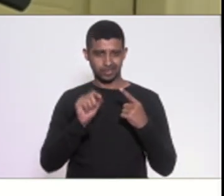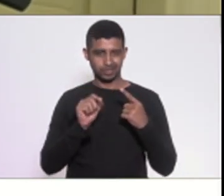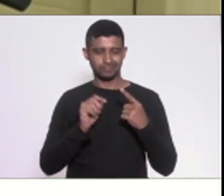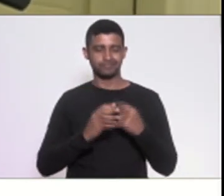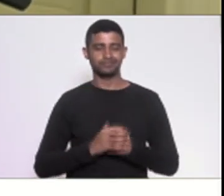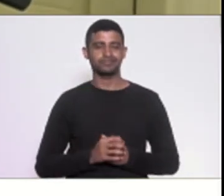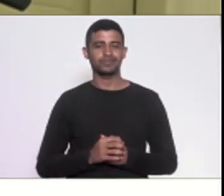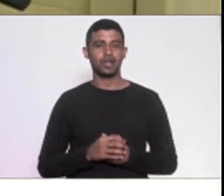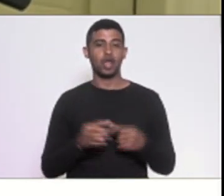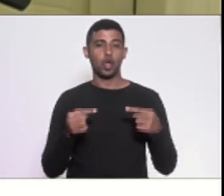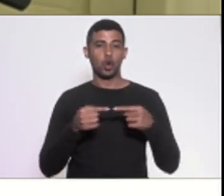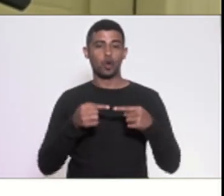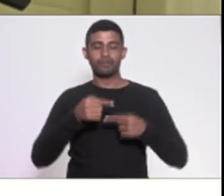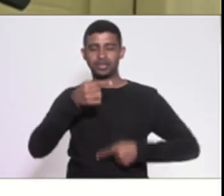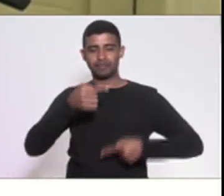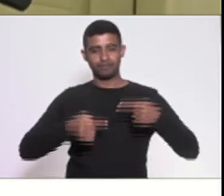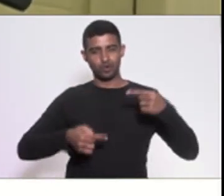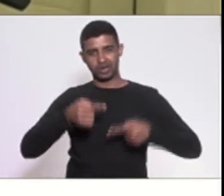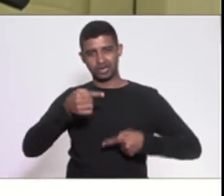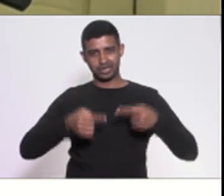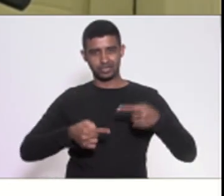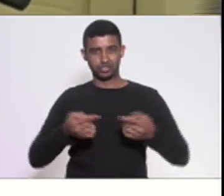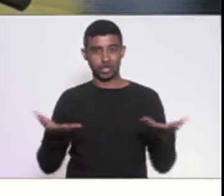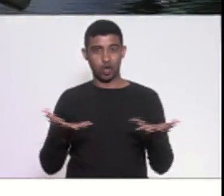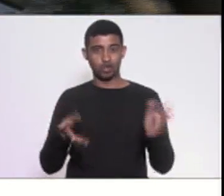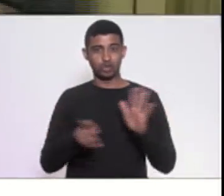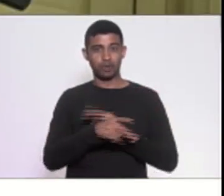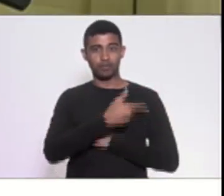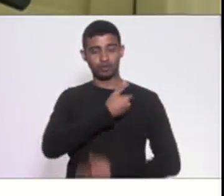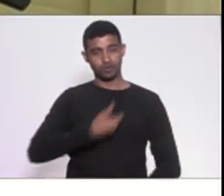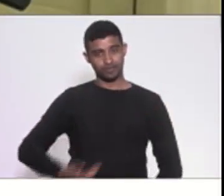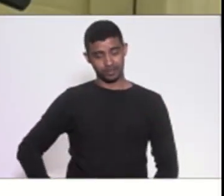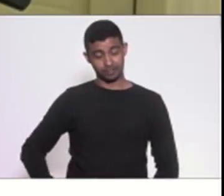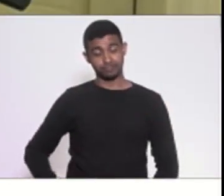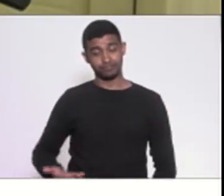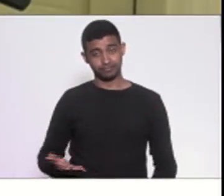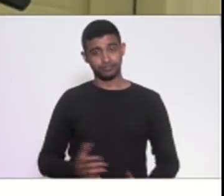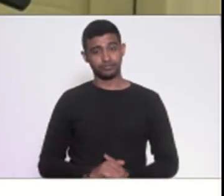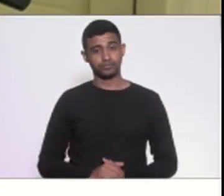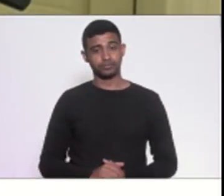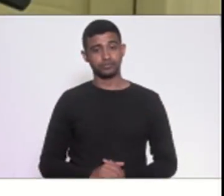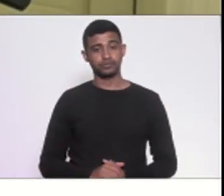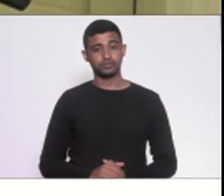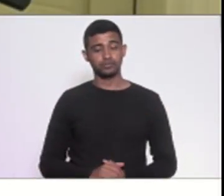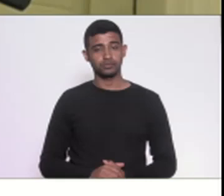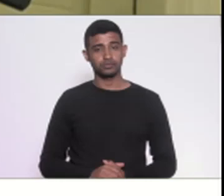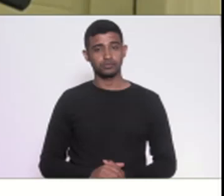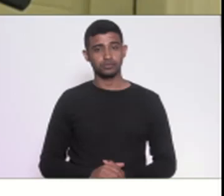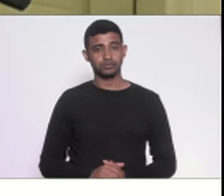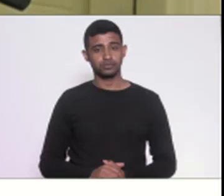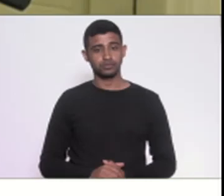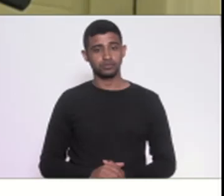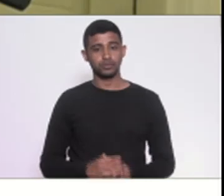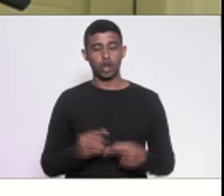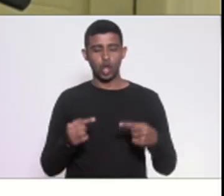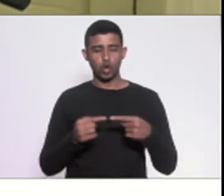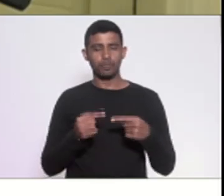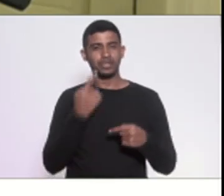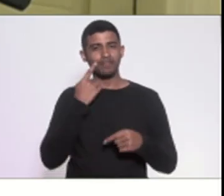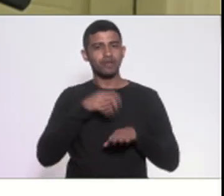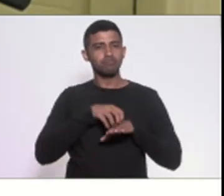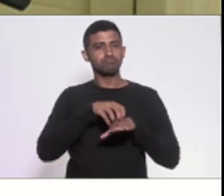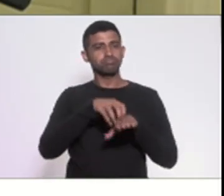da política atual do governo, que é a questão dessas viaturas,